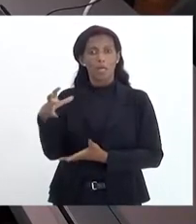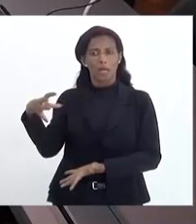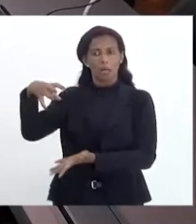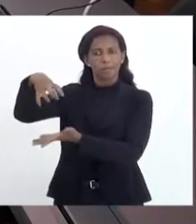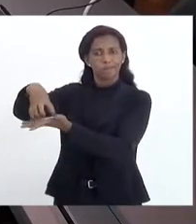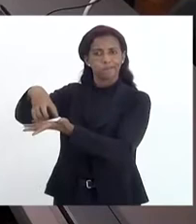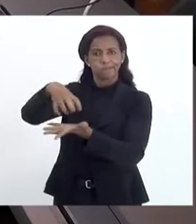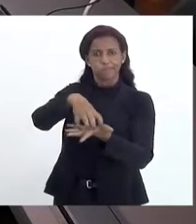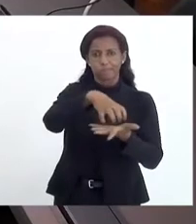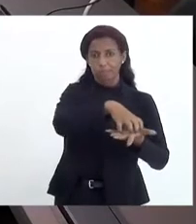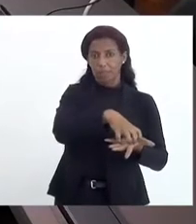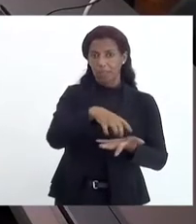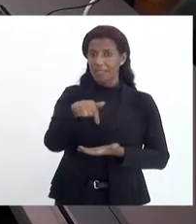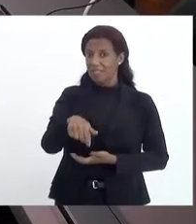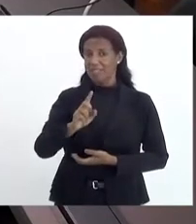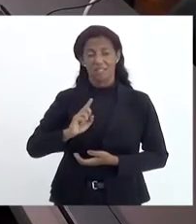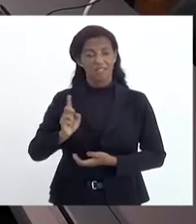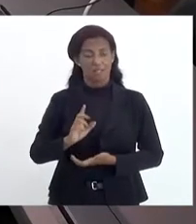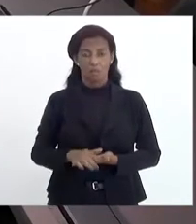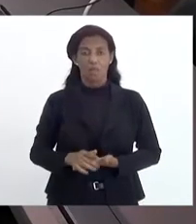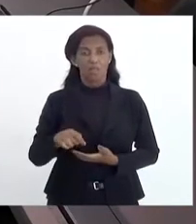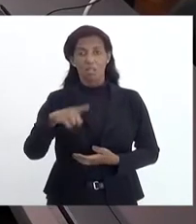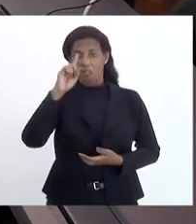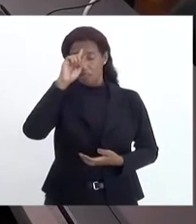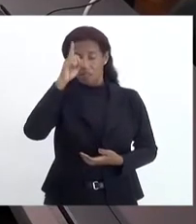E esse não. Essa é a ideia